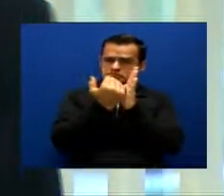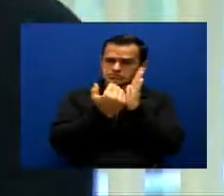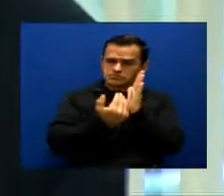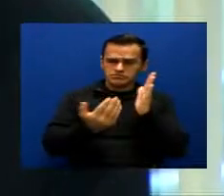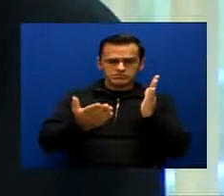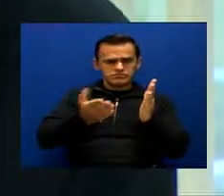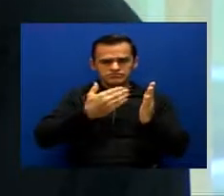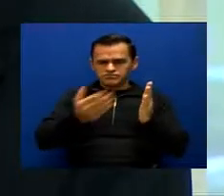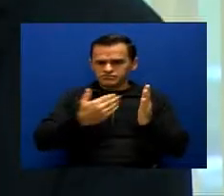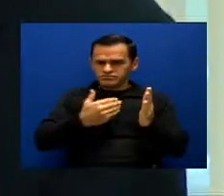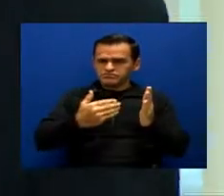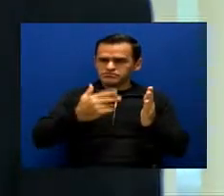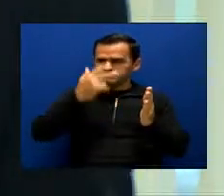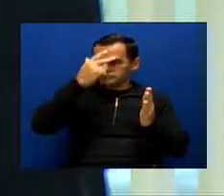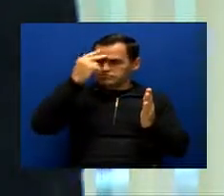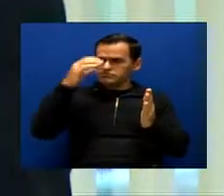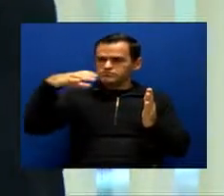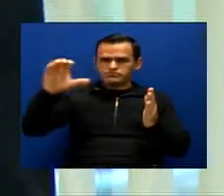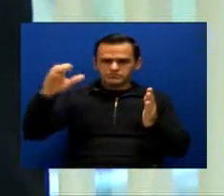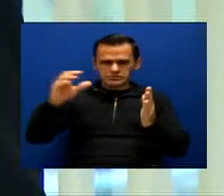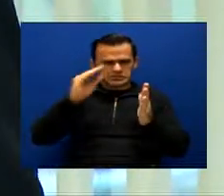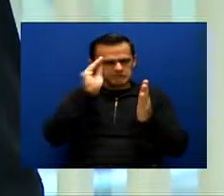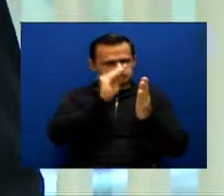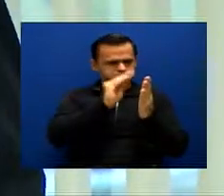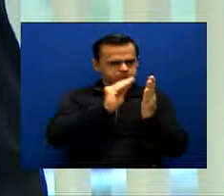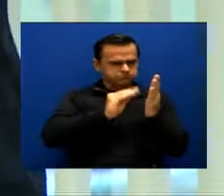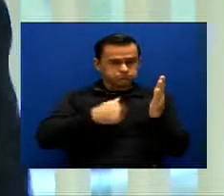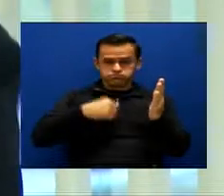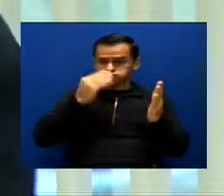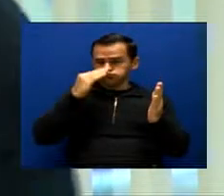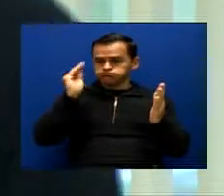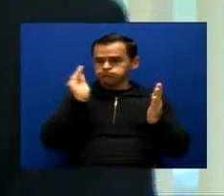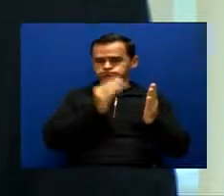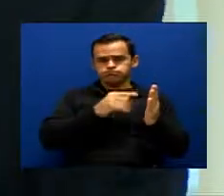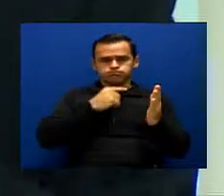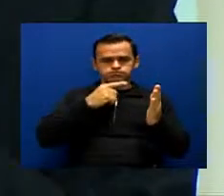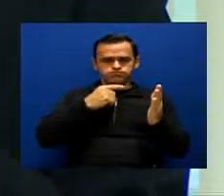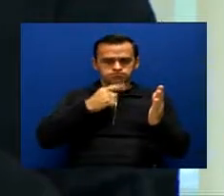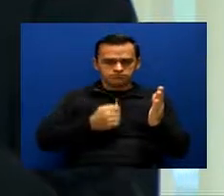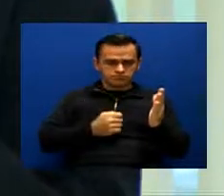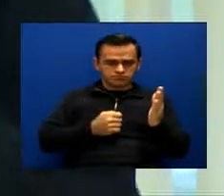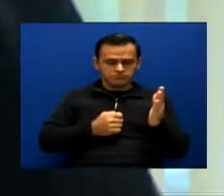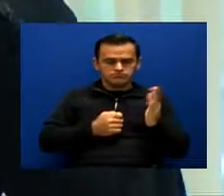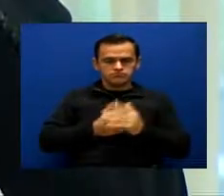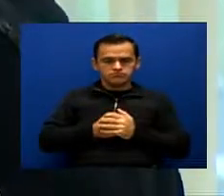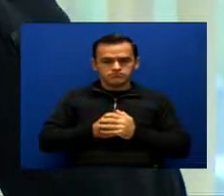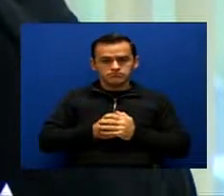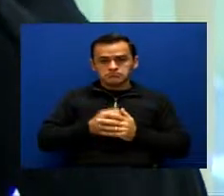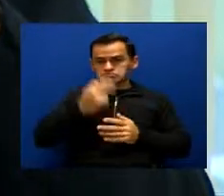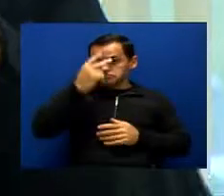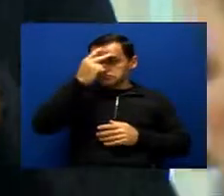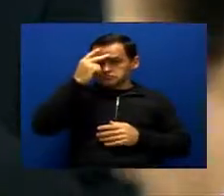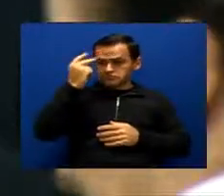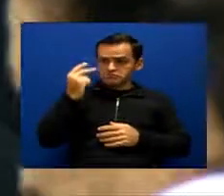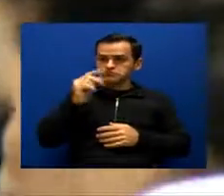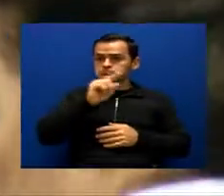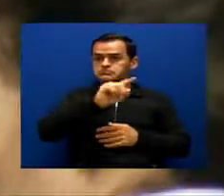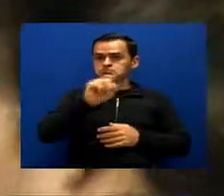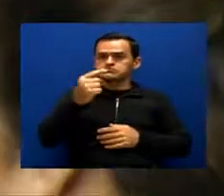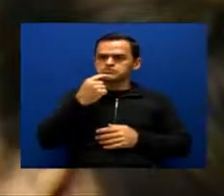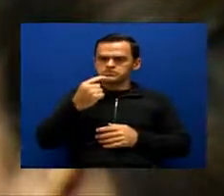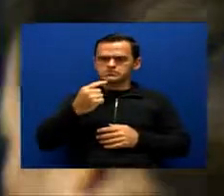todos esses estudiosos colocaram nesse compêndio. Então, quem afirmar que é